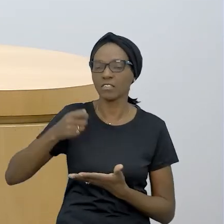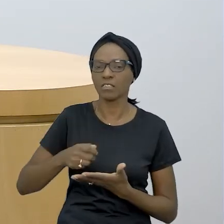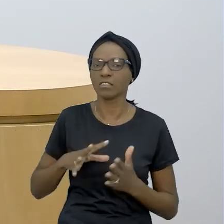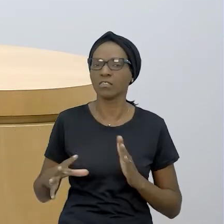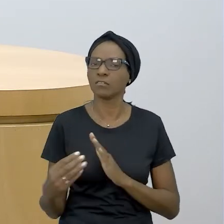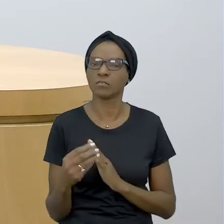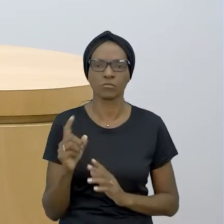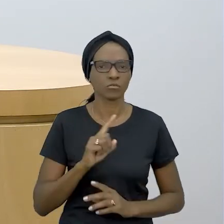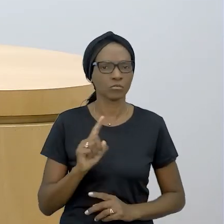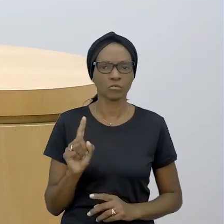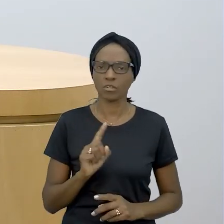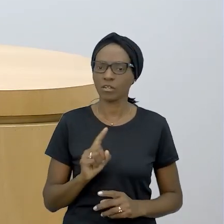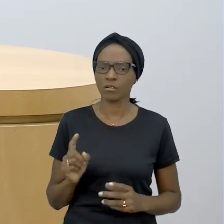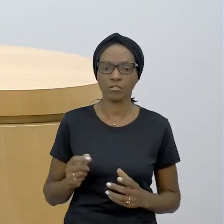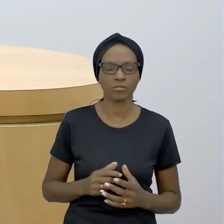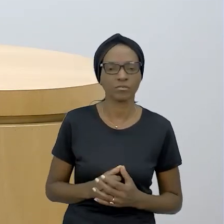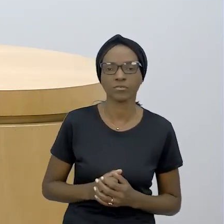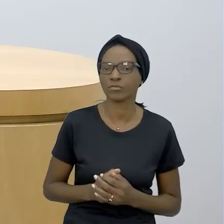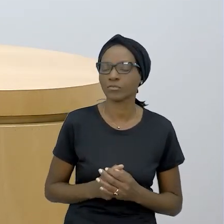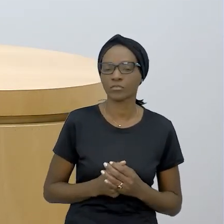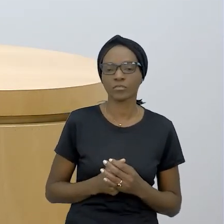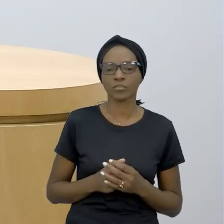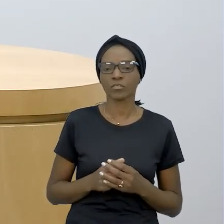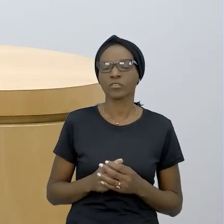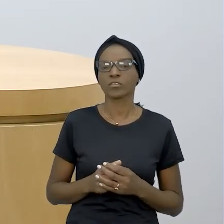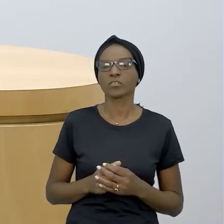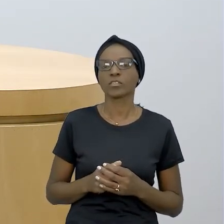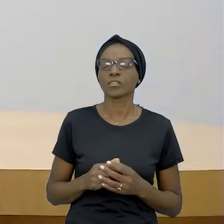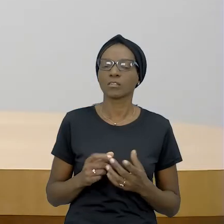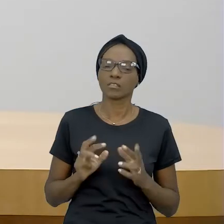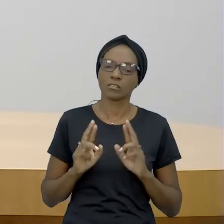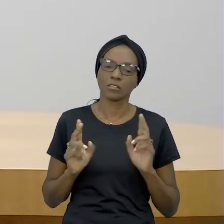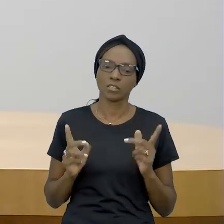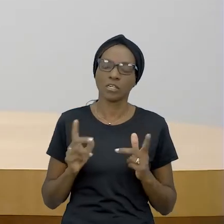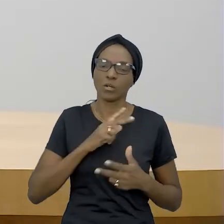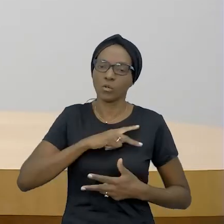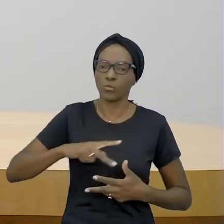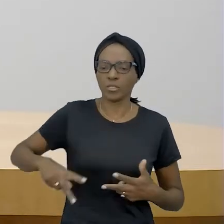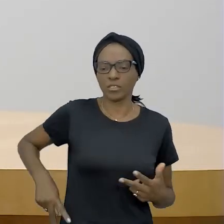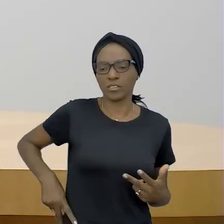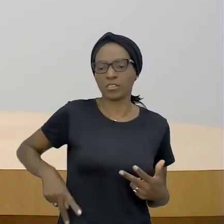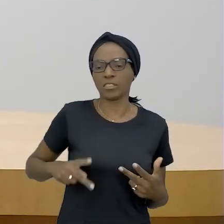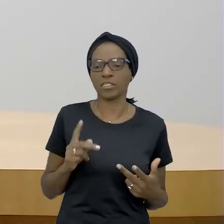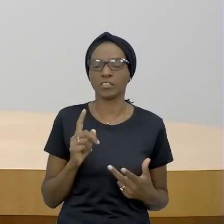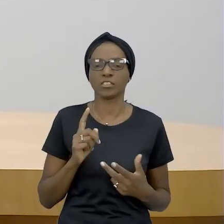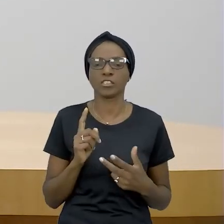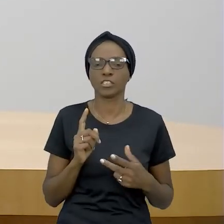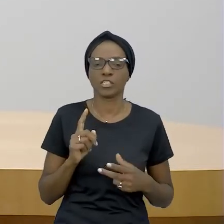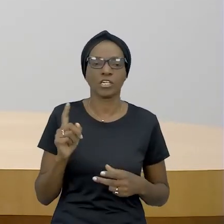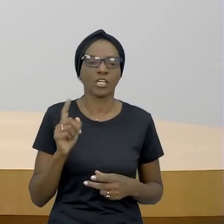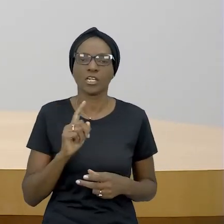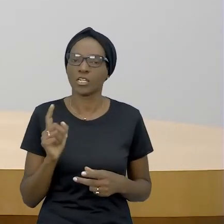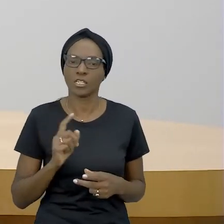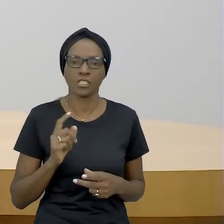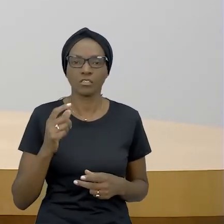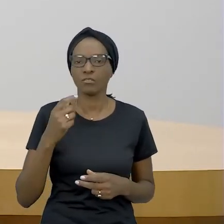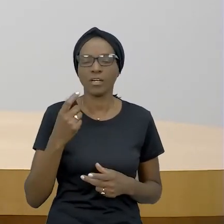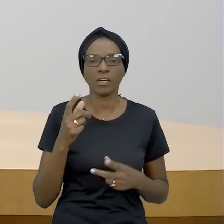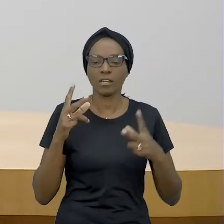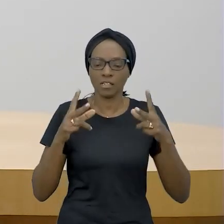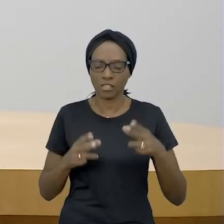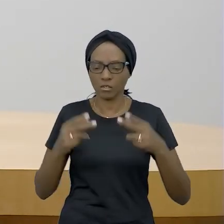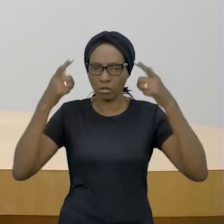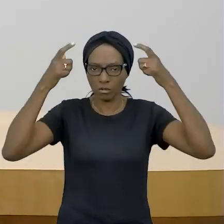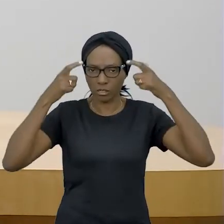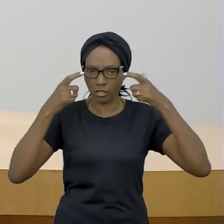todas as instâncias decisórias. Em outras palavras, o presidente não se assemelha à figura de um monarca nem a de